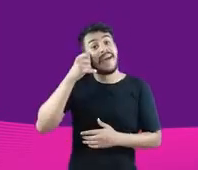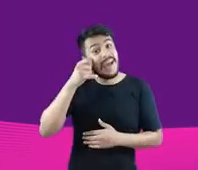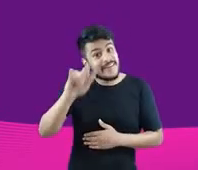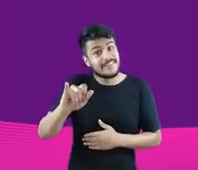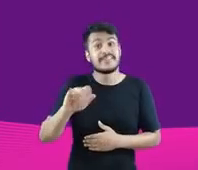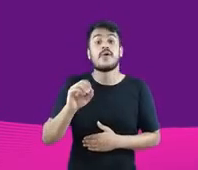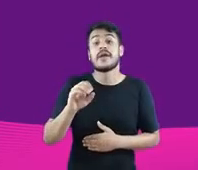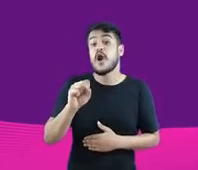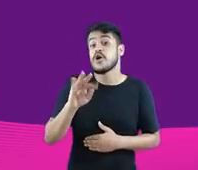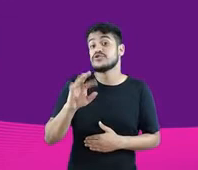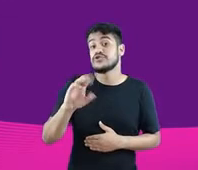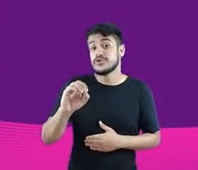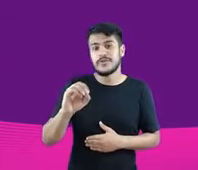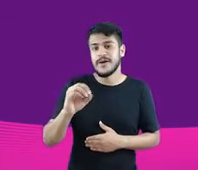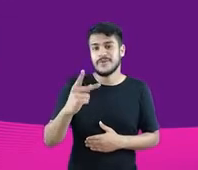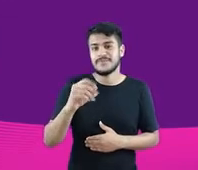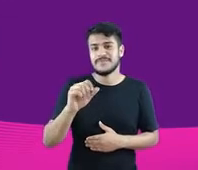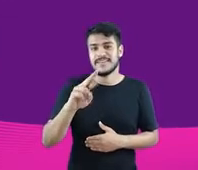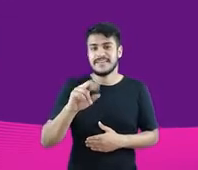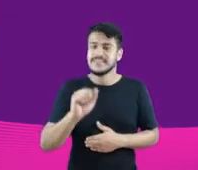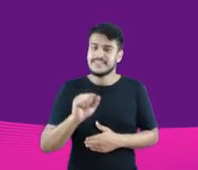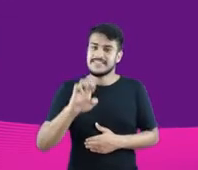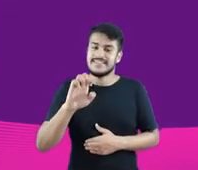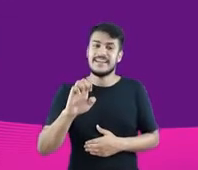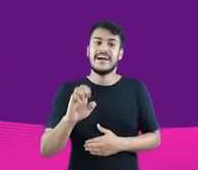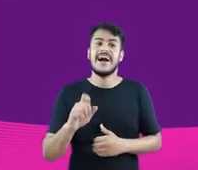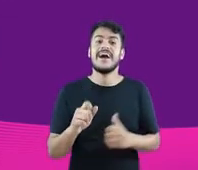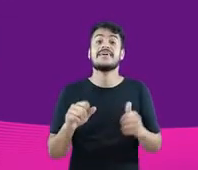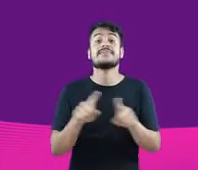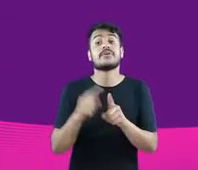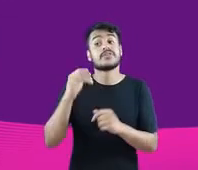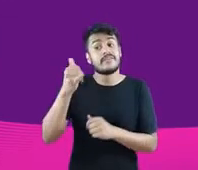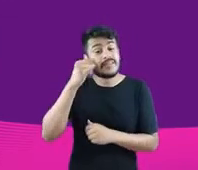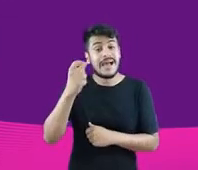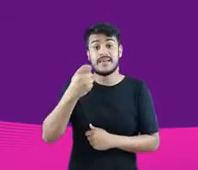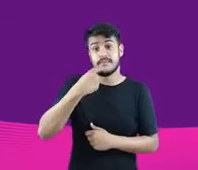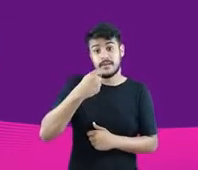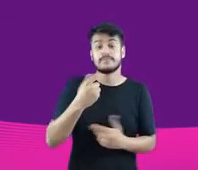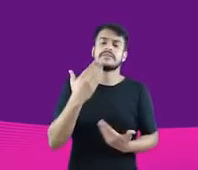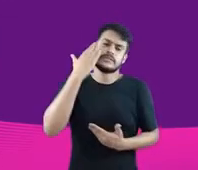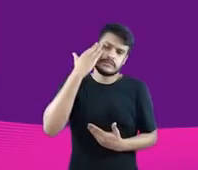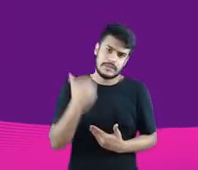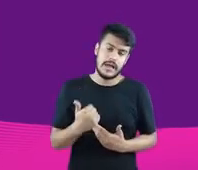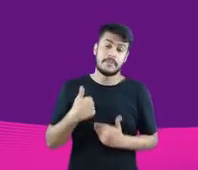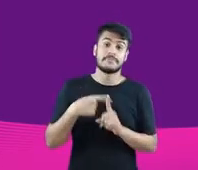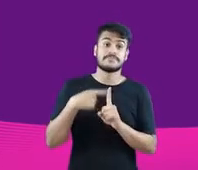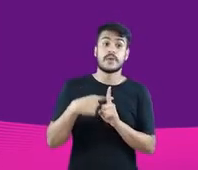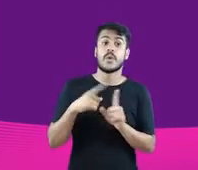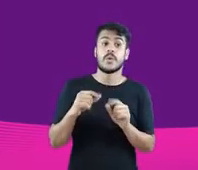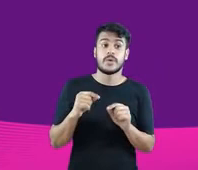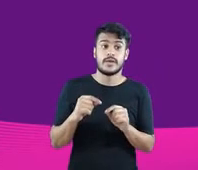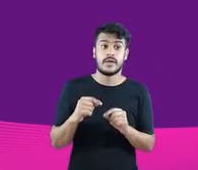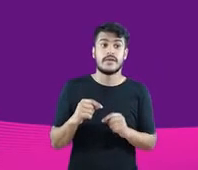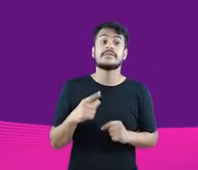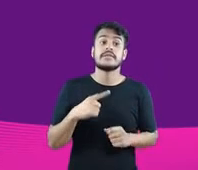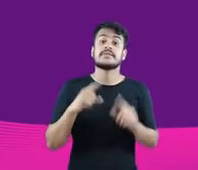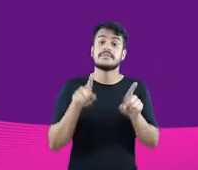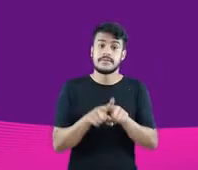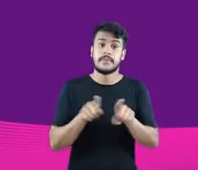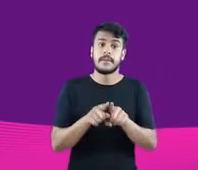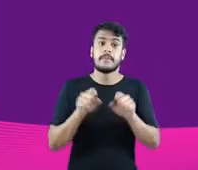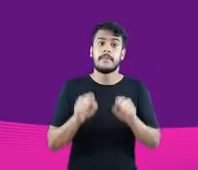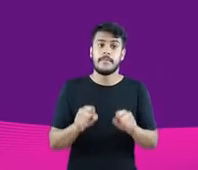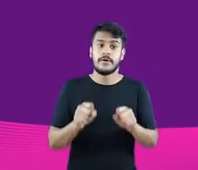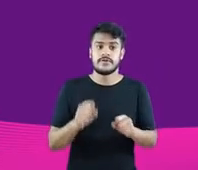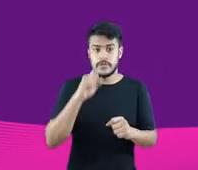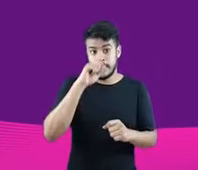pode ser iniciado junto com a quimioterapia, com a vantagem que a gente sabe que os bifosfonatos podem também diminuir a